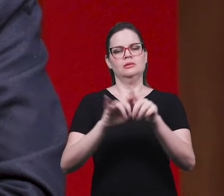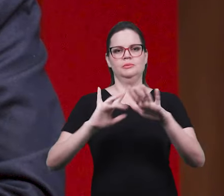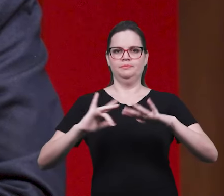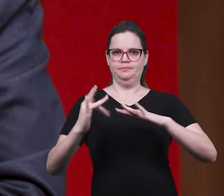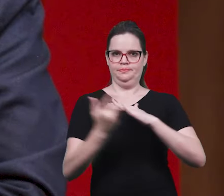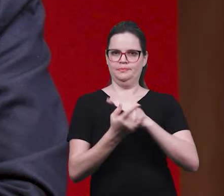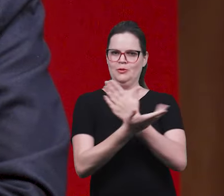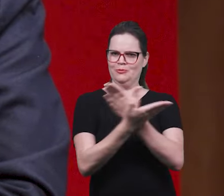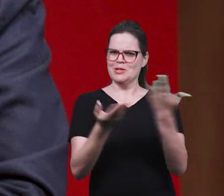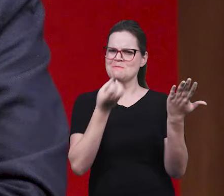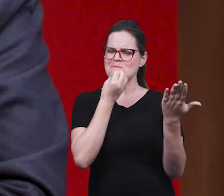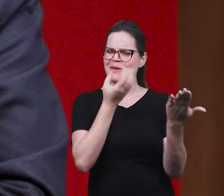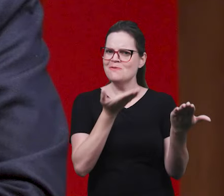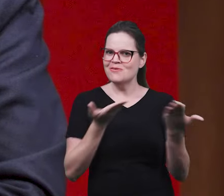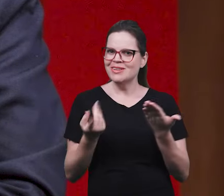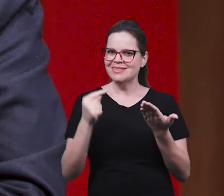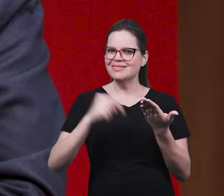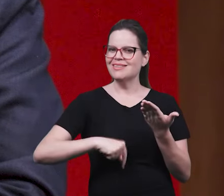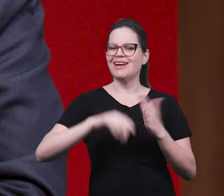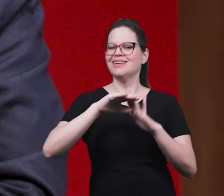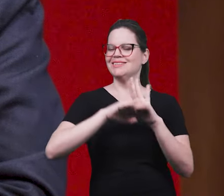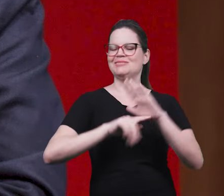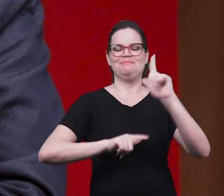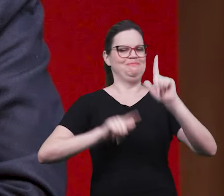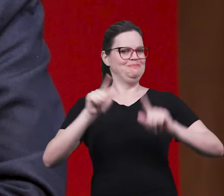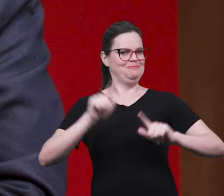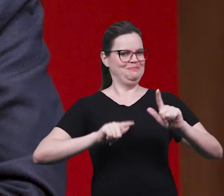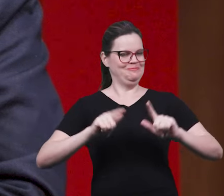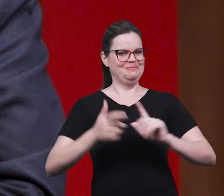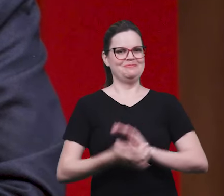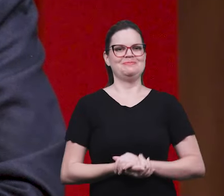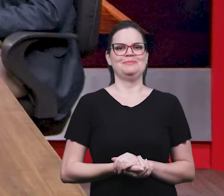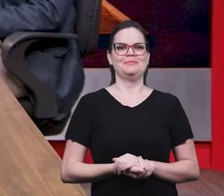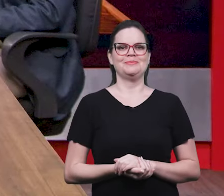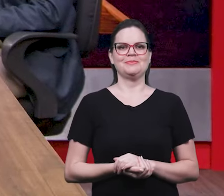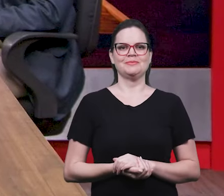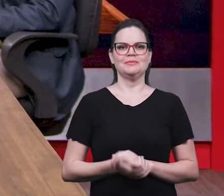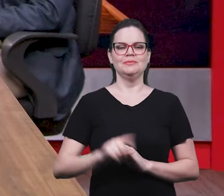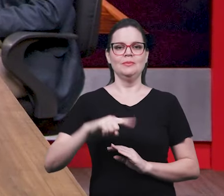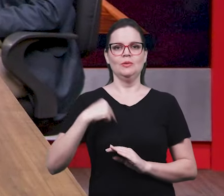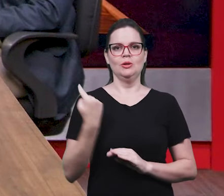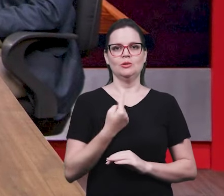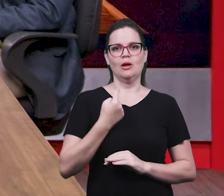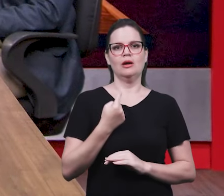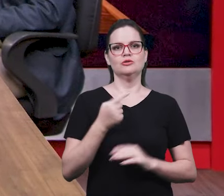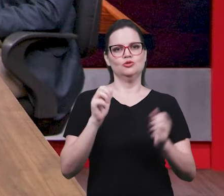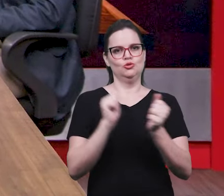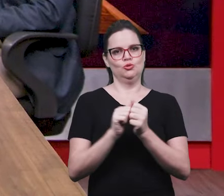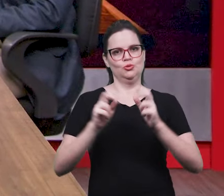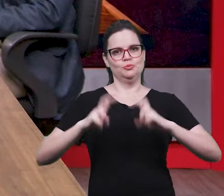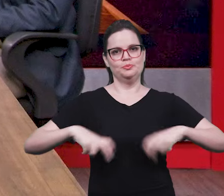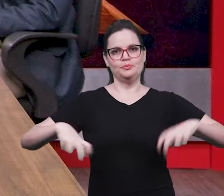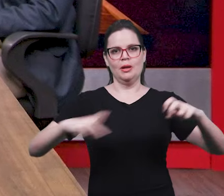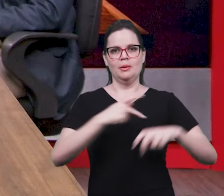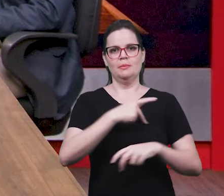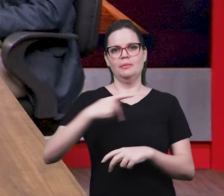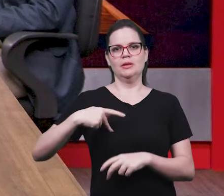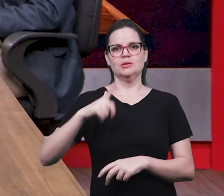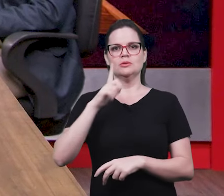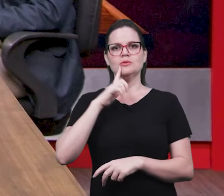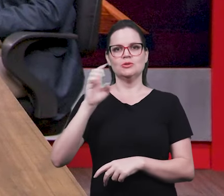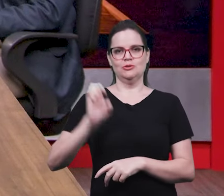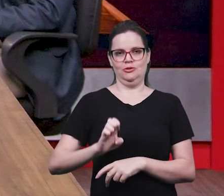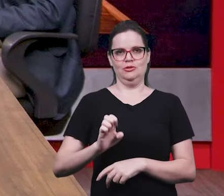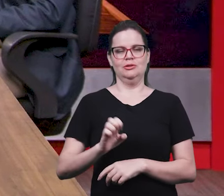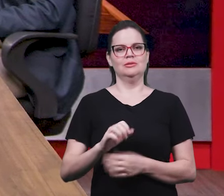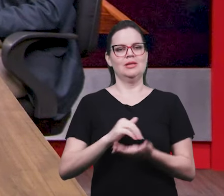sociais. Todos são bem-vindos para participar desse programa. Nós estamos aqui com o pastor Luiz Eugênio,